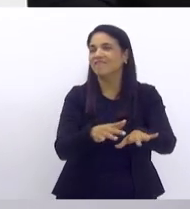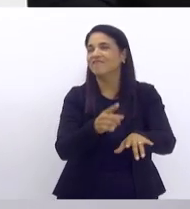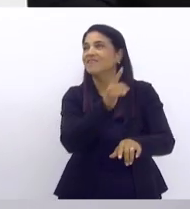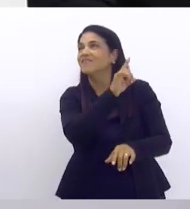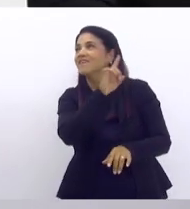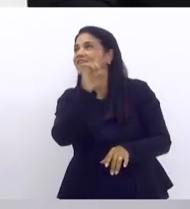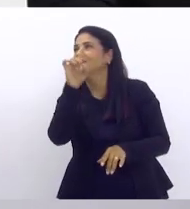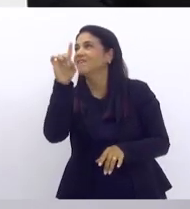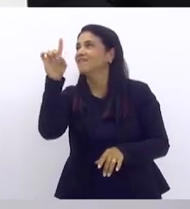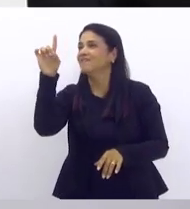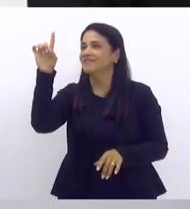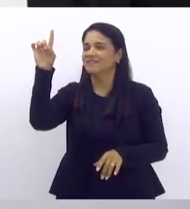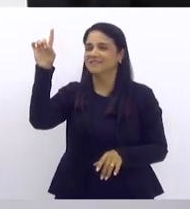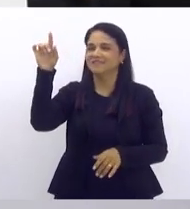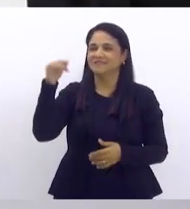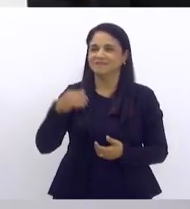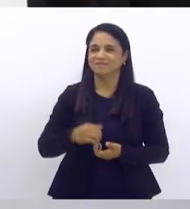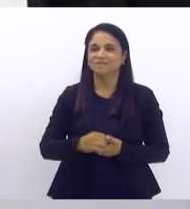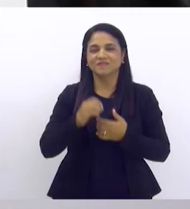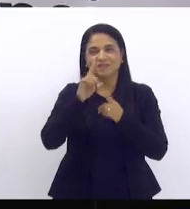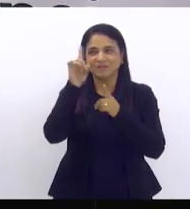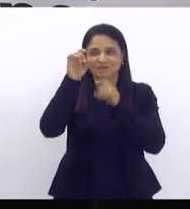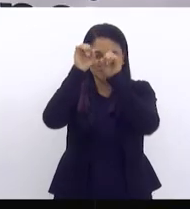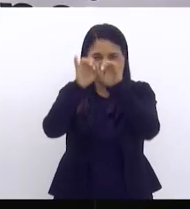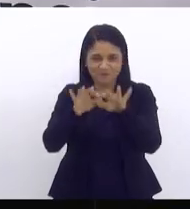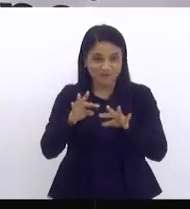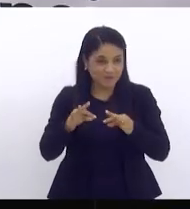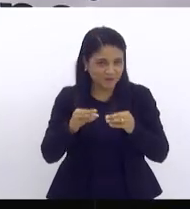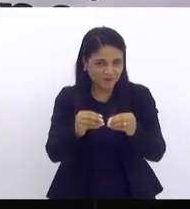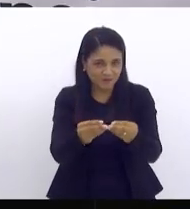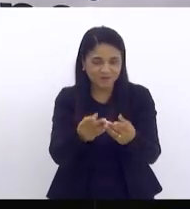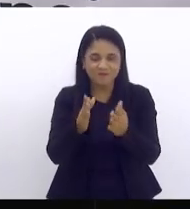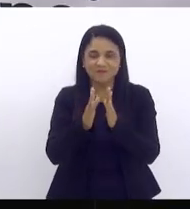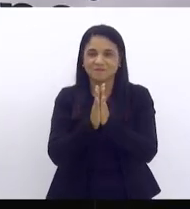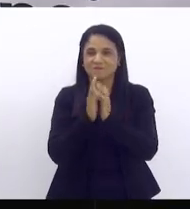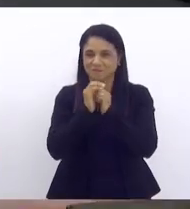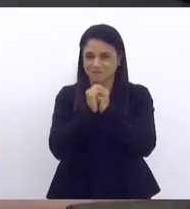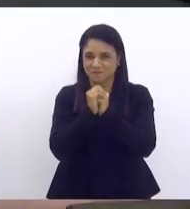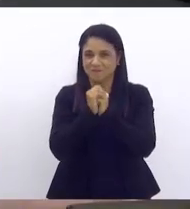viva. Deus abençoe a todos. Amém.